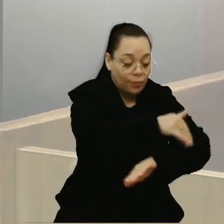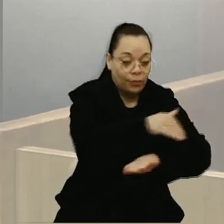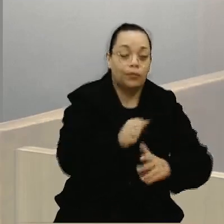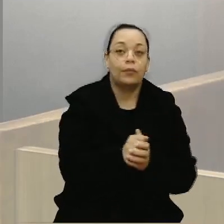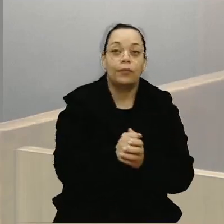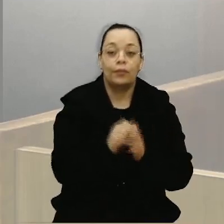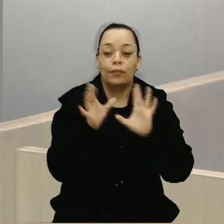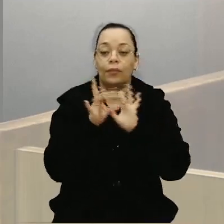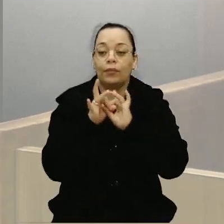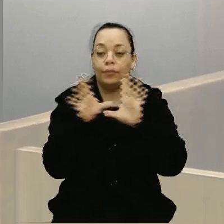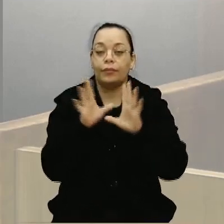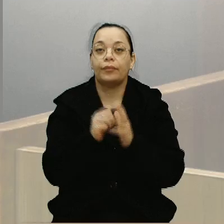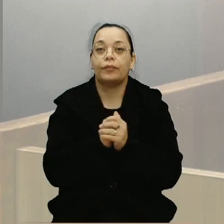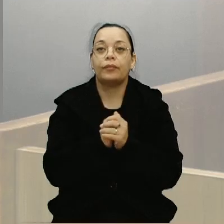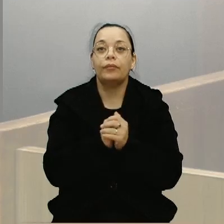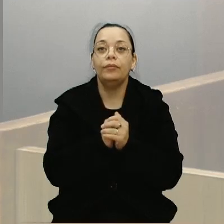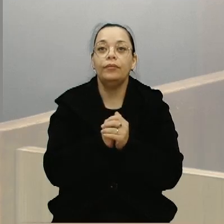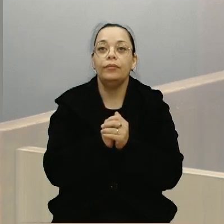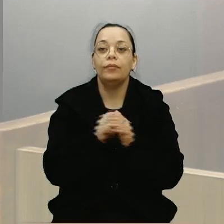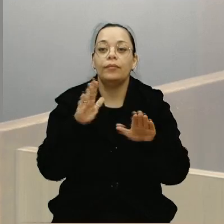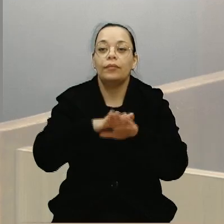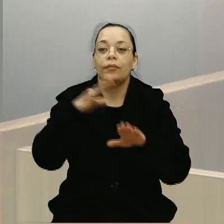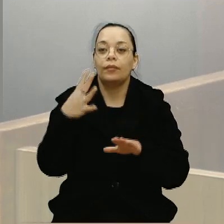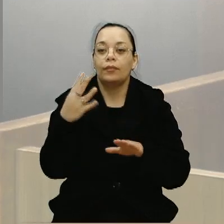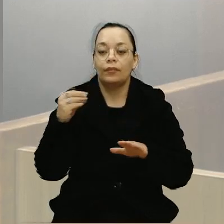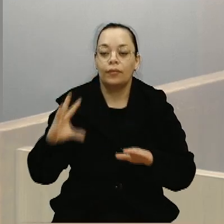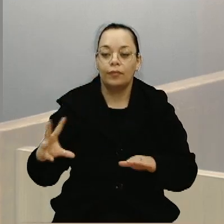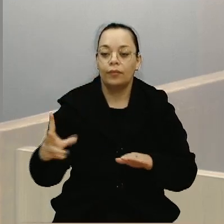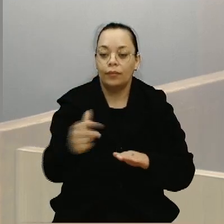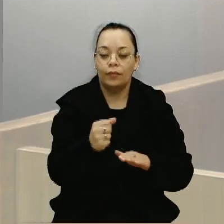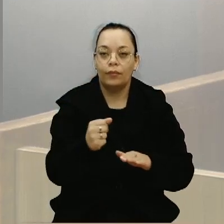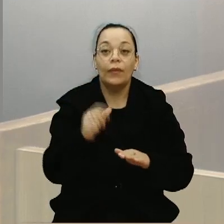foram disponibilizados mais 400 mil